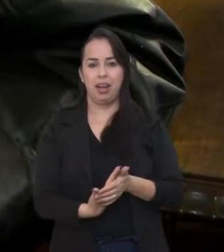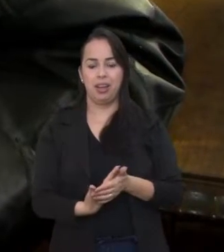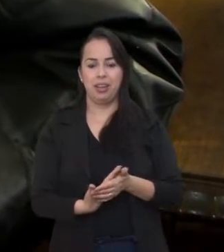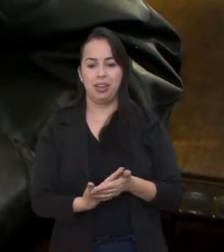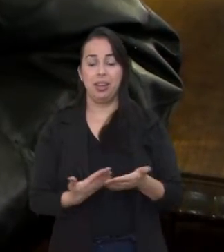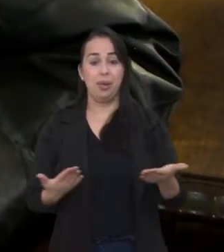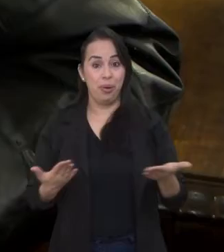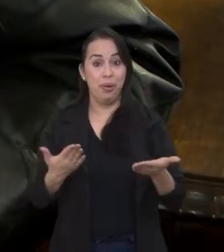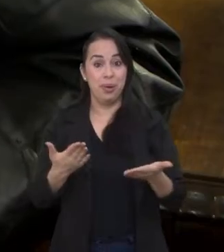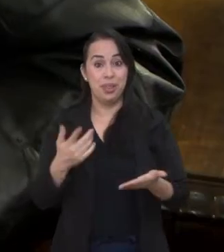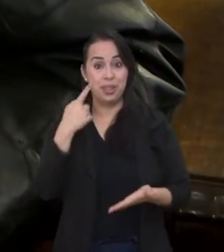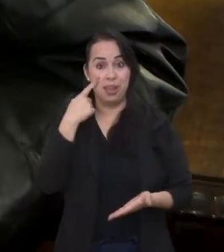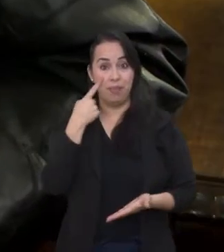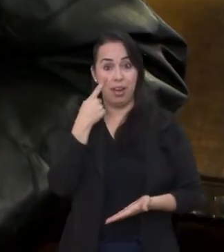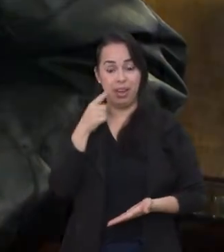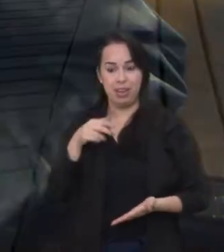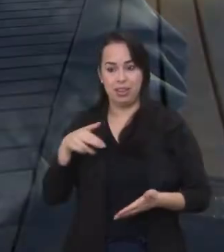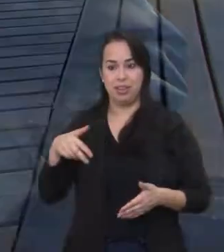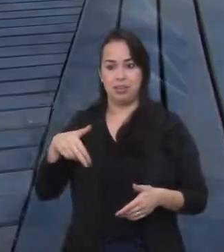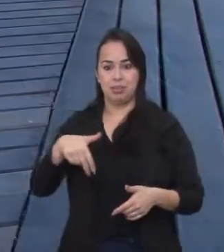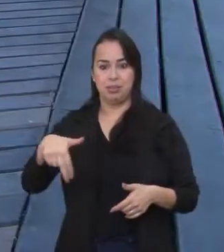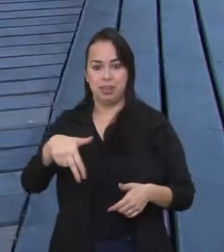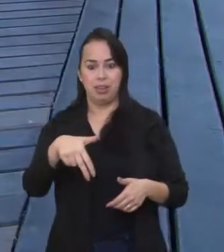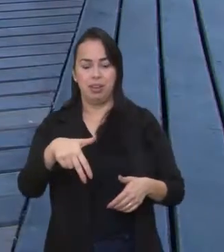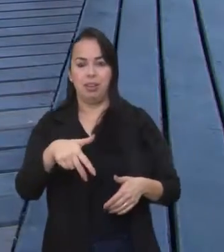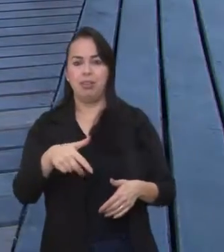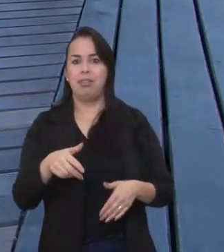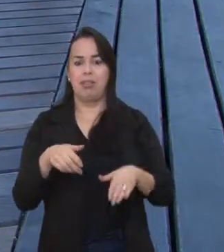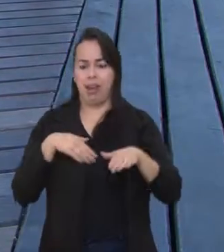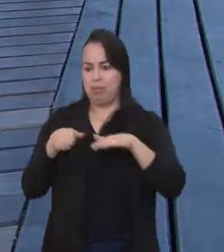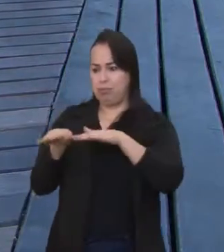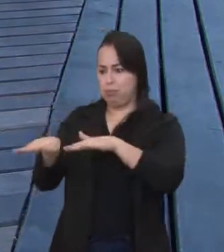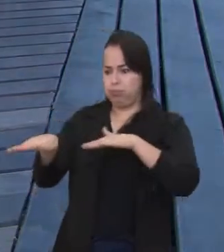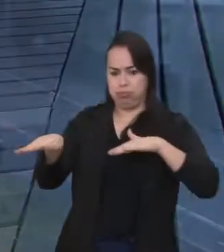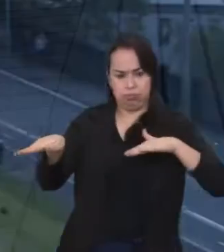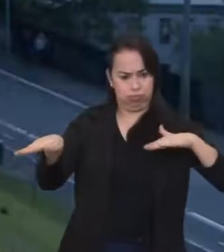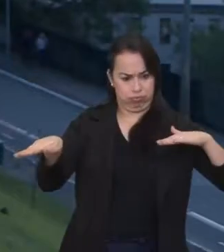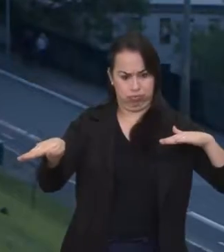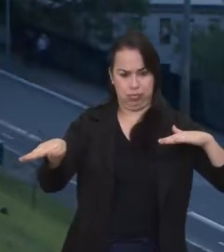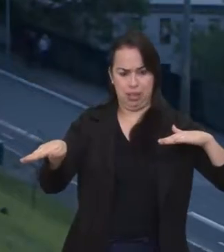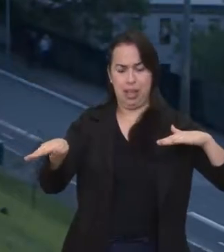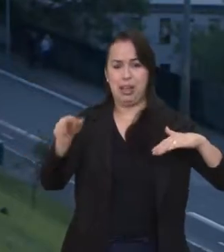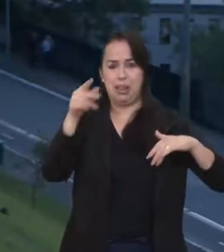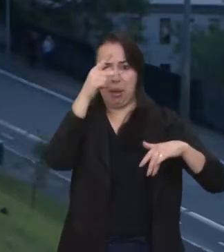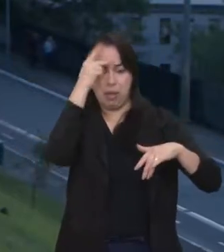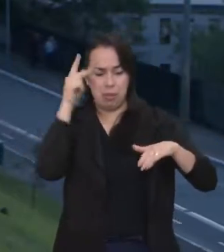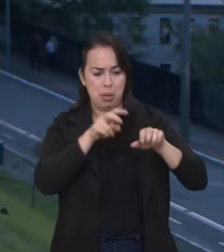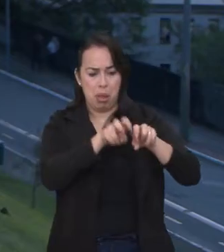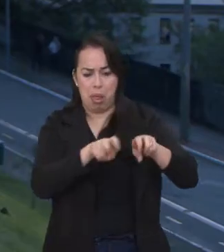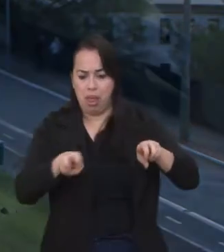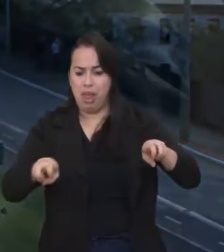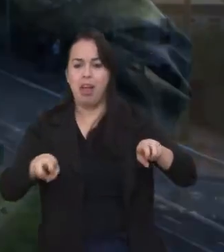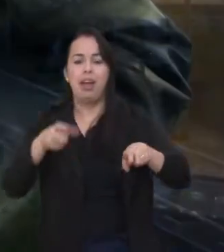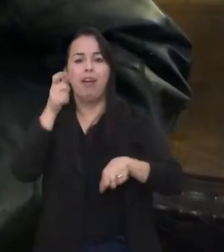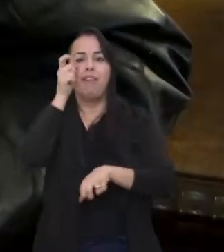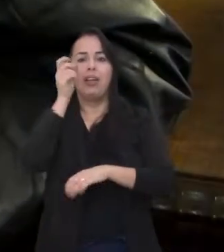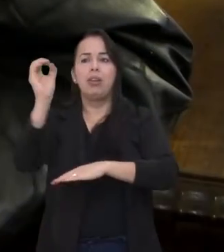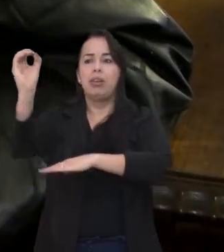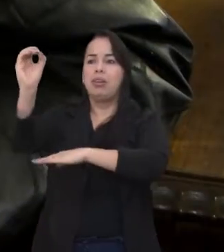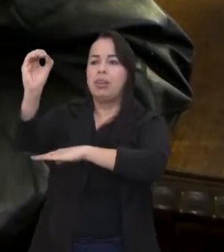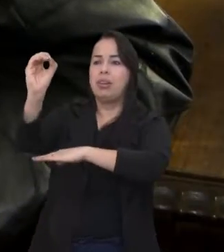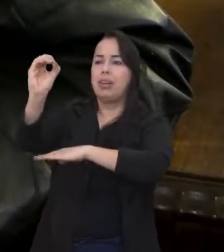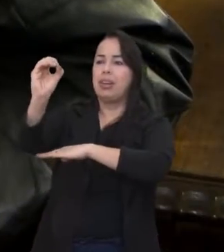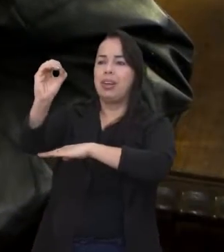Tanto é que hoje você passa de sábado e domingo, tem carro de tudo quanto é lugar, sentado ali vendo o pôr do sol.